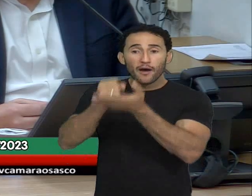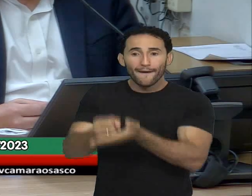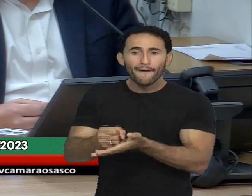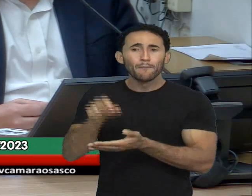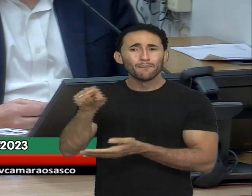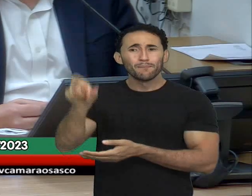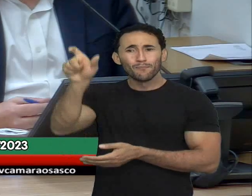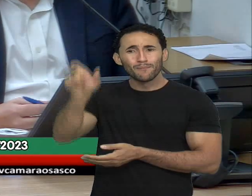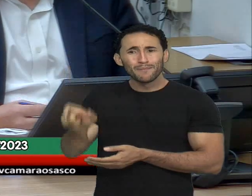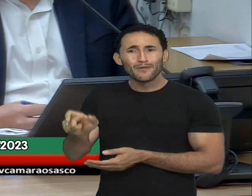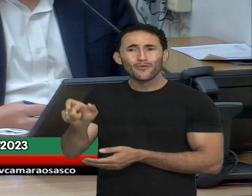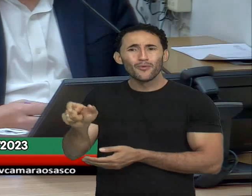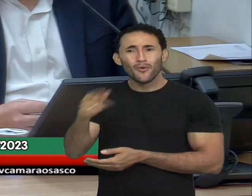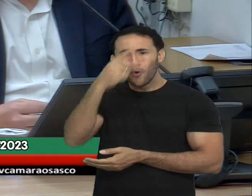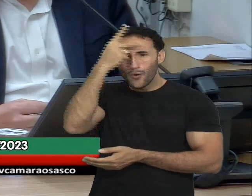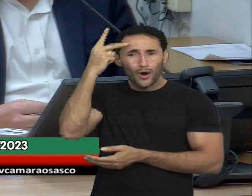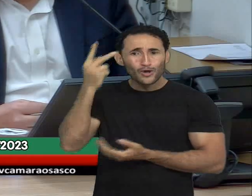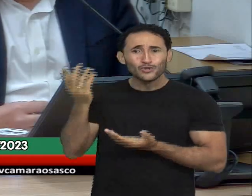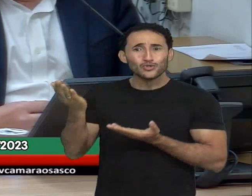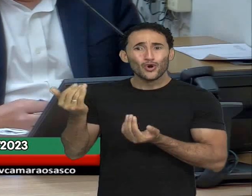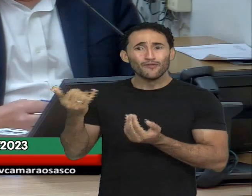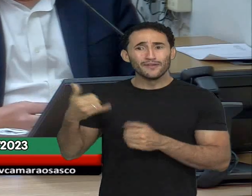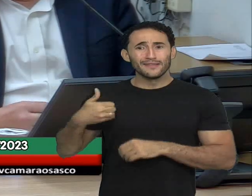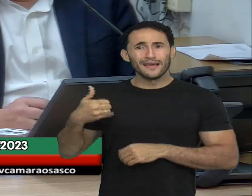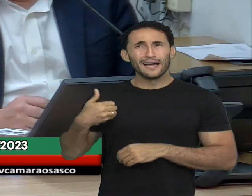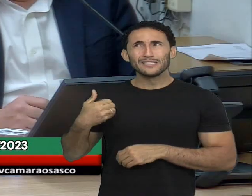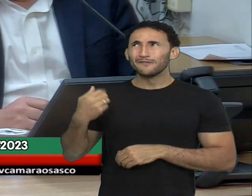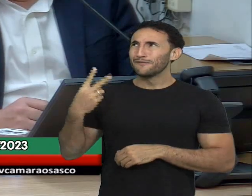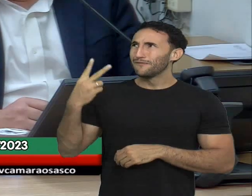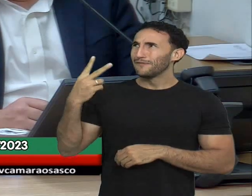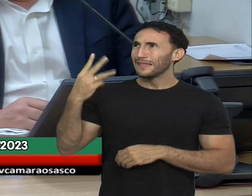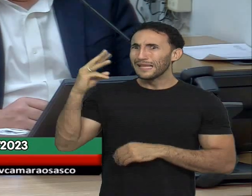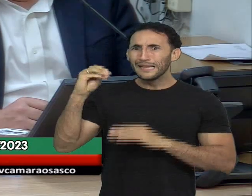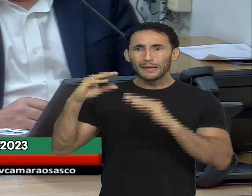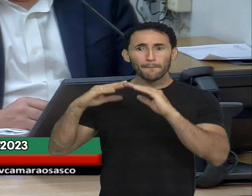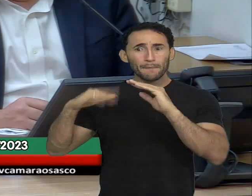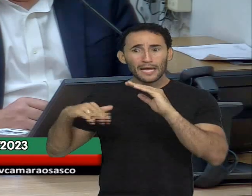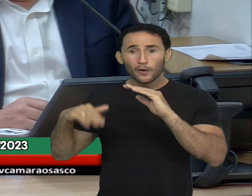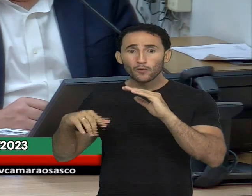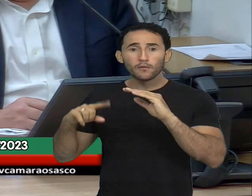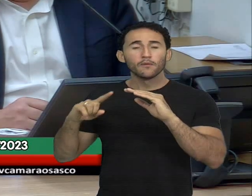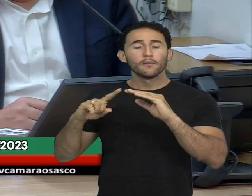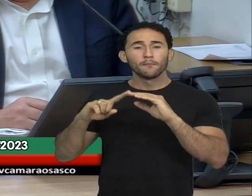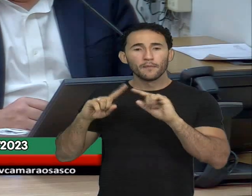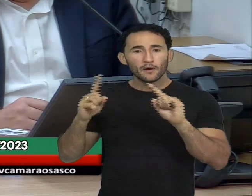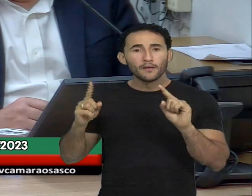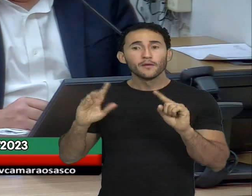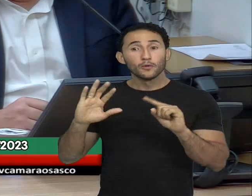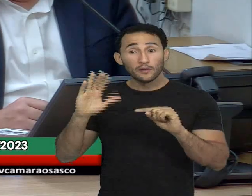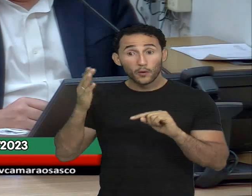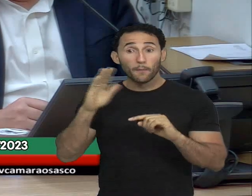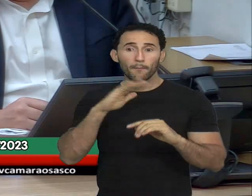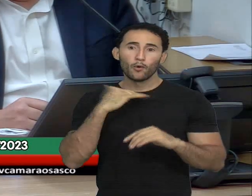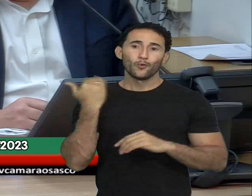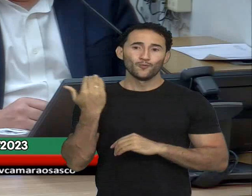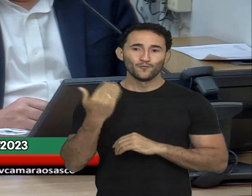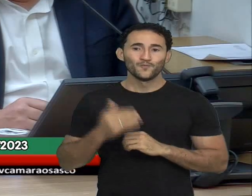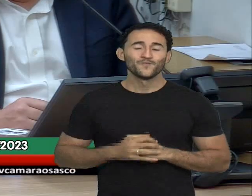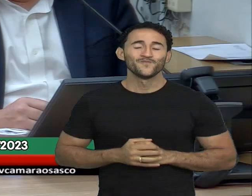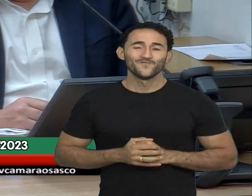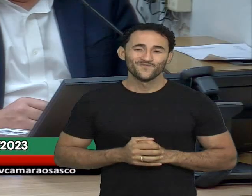jovem, menos de 30 anos, e ele acabou falecendo. Então, assim,